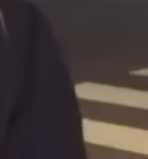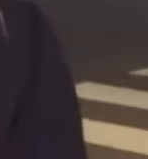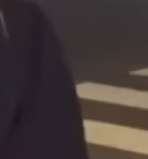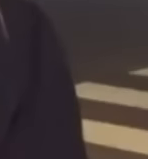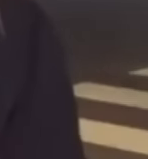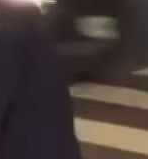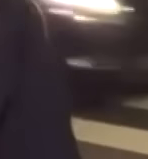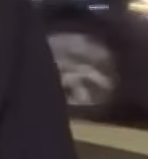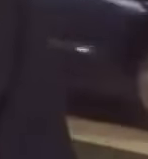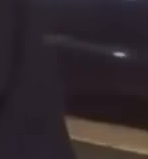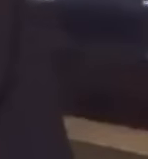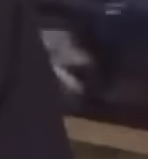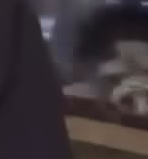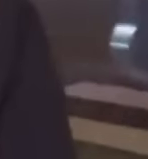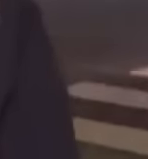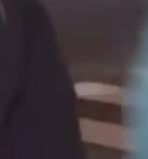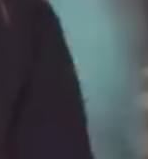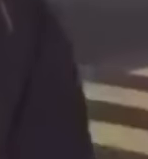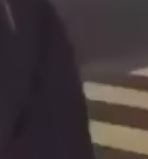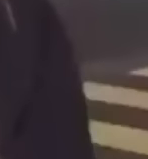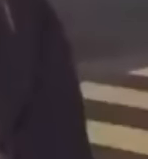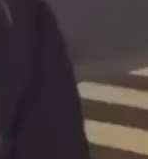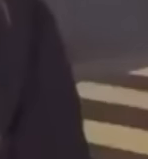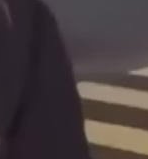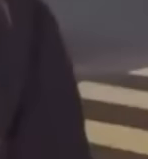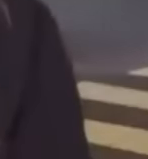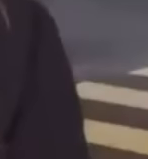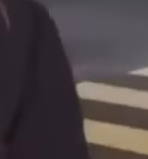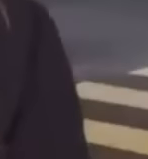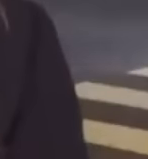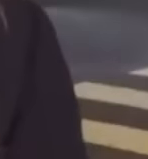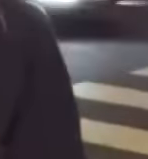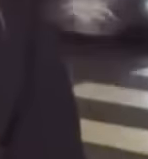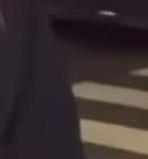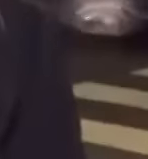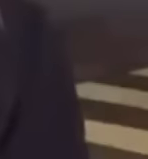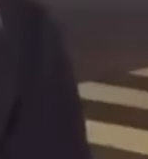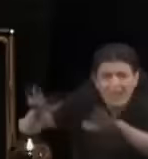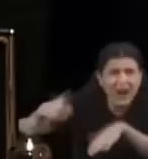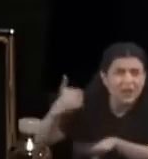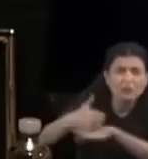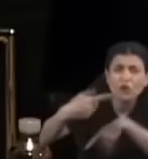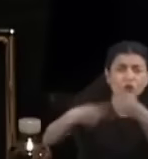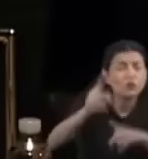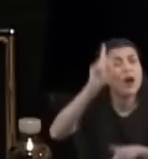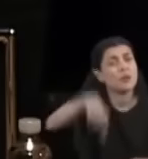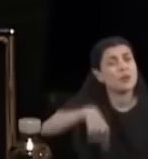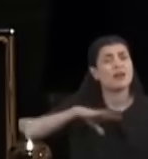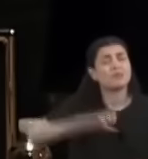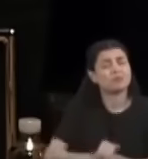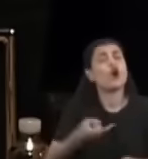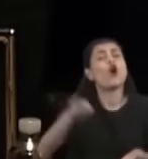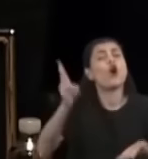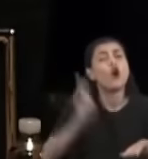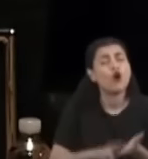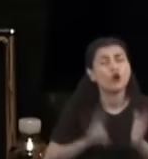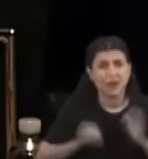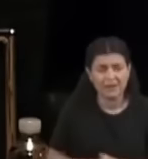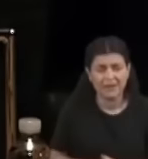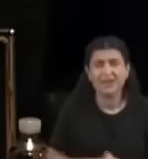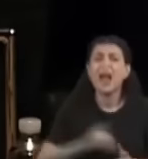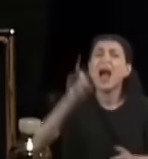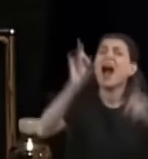apoiar essa medida que ele qualificou como um ato de opressão. E aí ele falou assim: olhe para o Brasil, onde a justiça